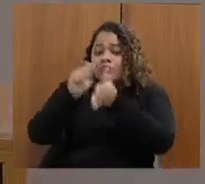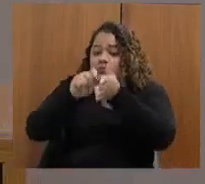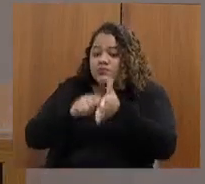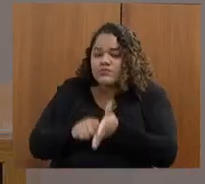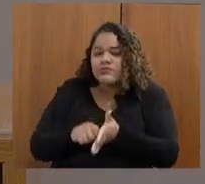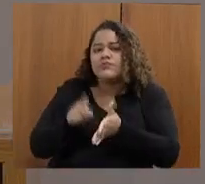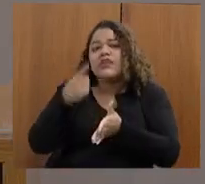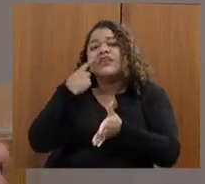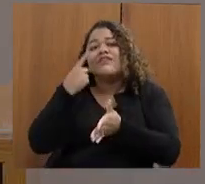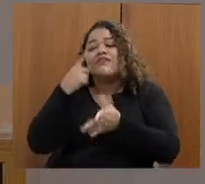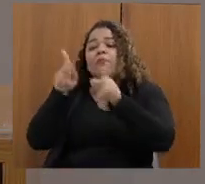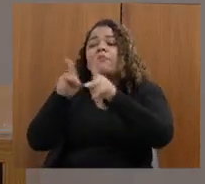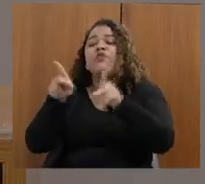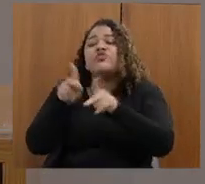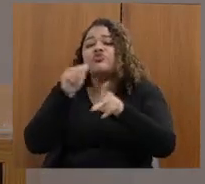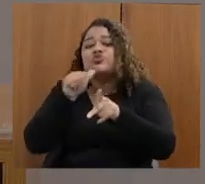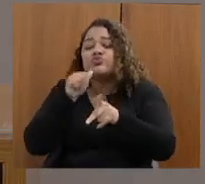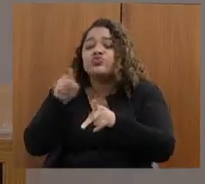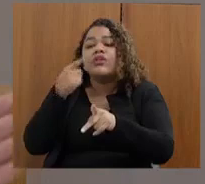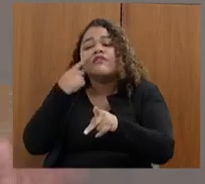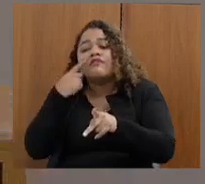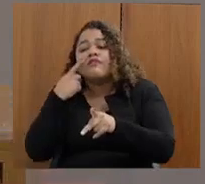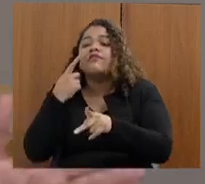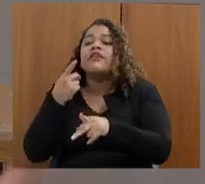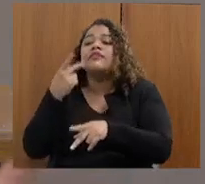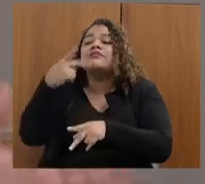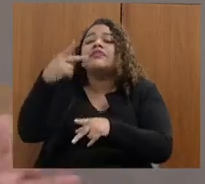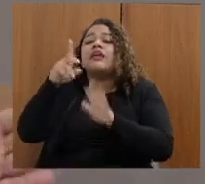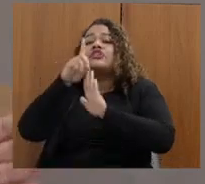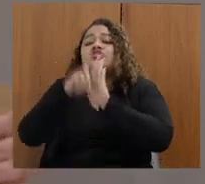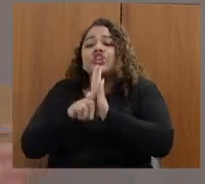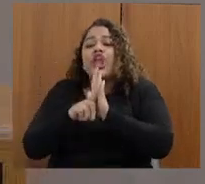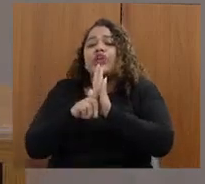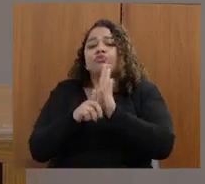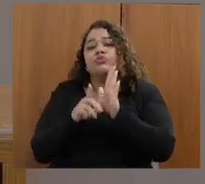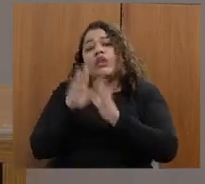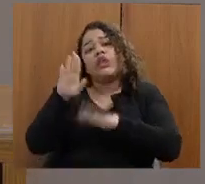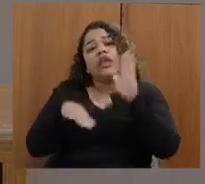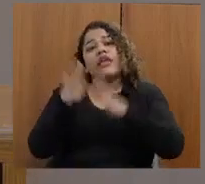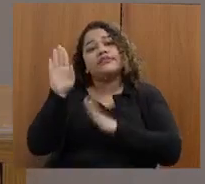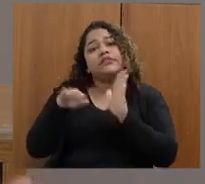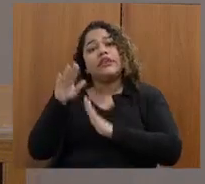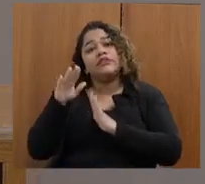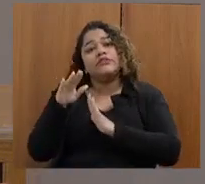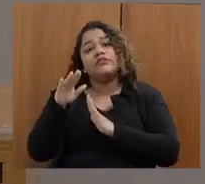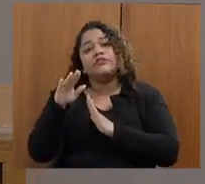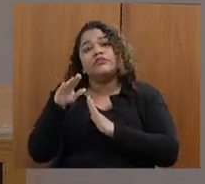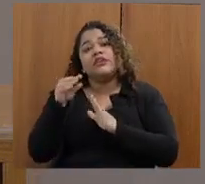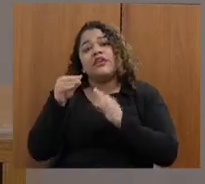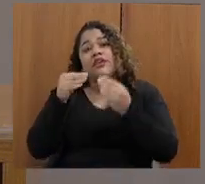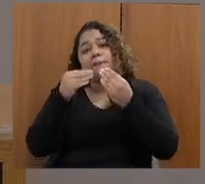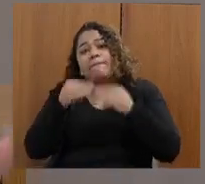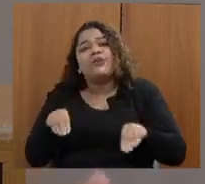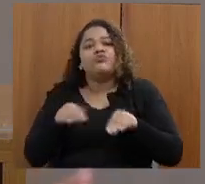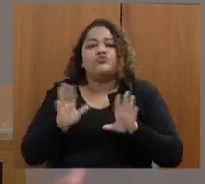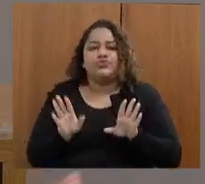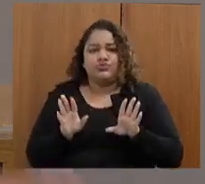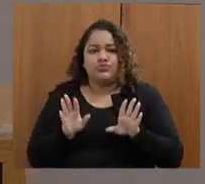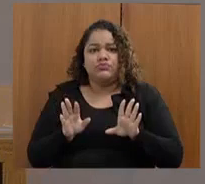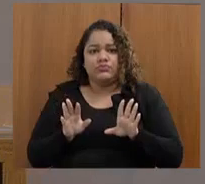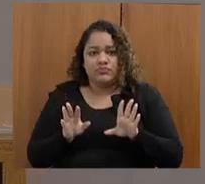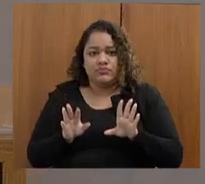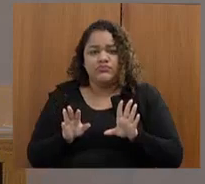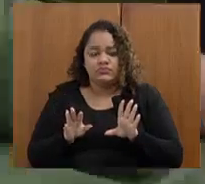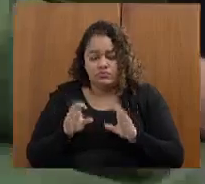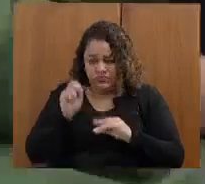Essa professora depois buscar saber qual foi o direito dela que às vezes foi violado e que ela não deveria ter sido violado Então acho que esses dois pontos